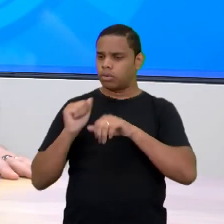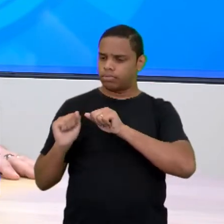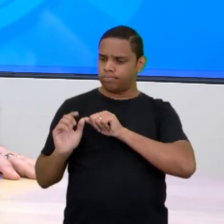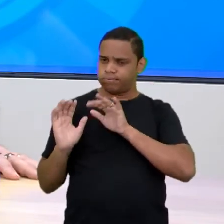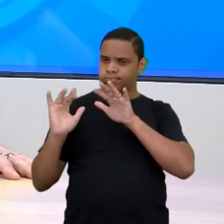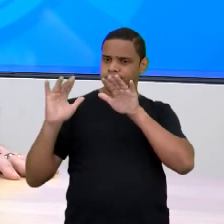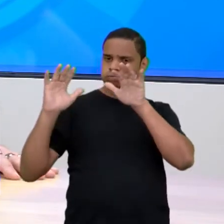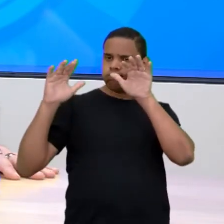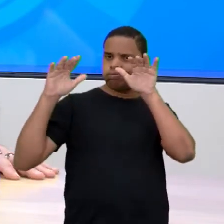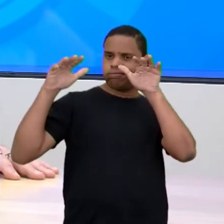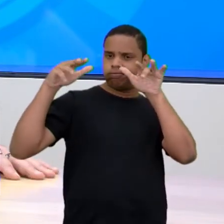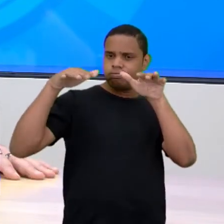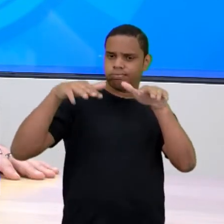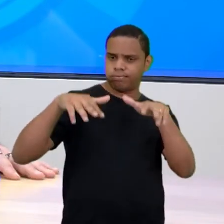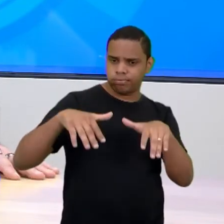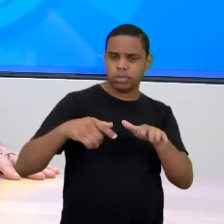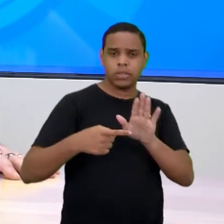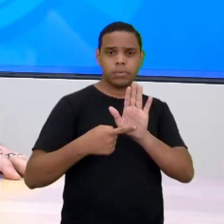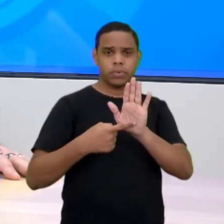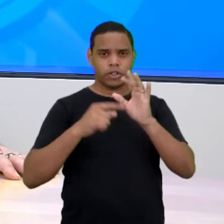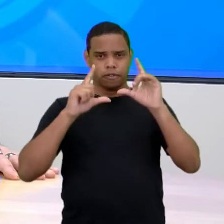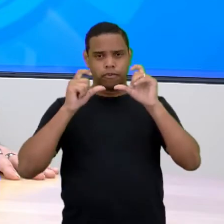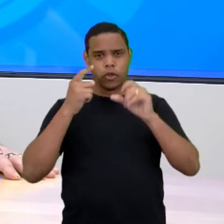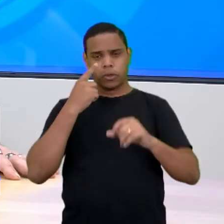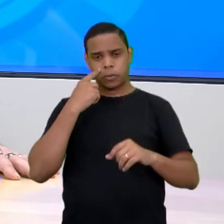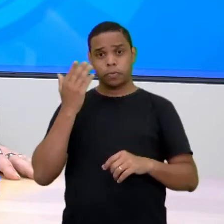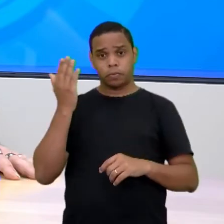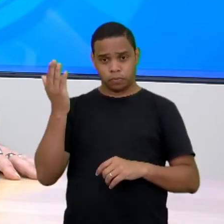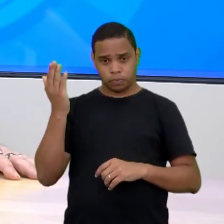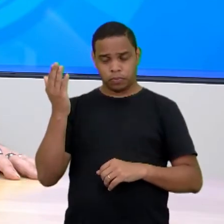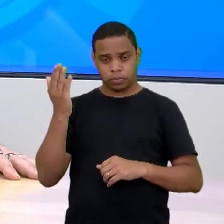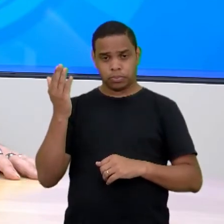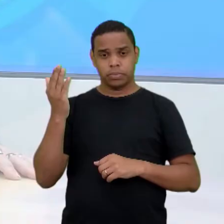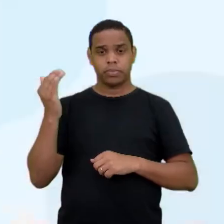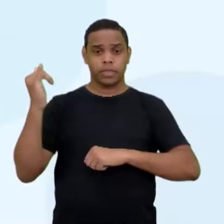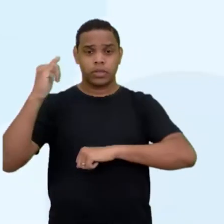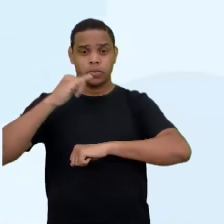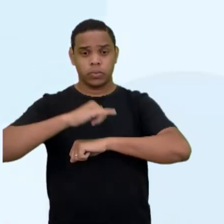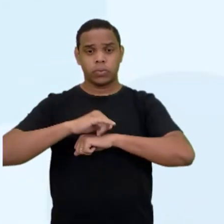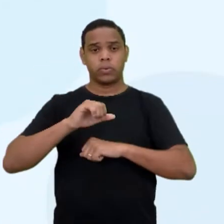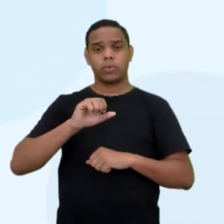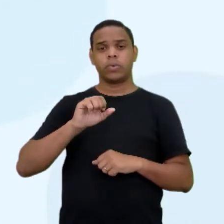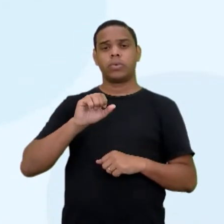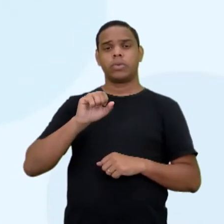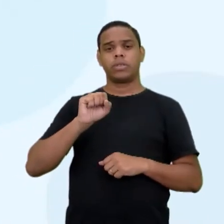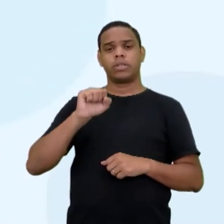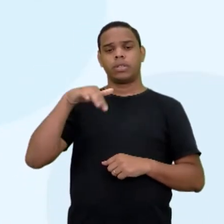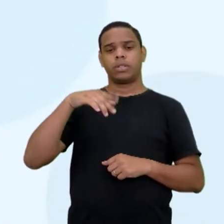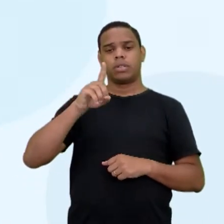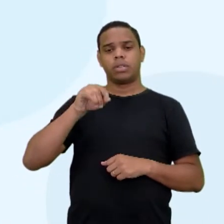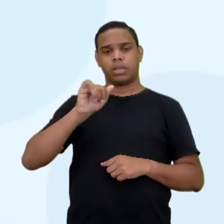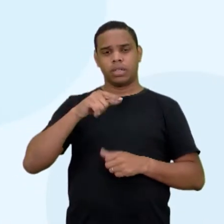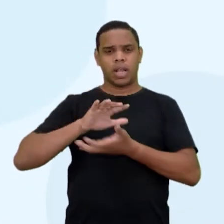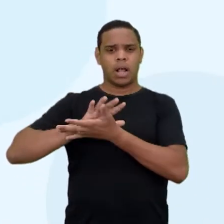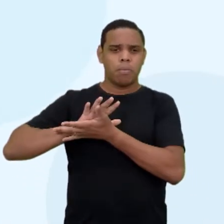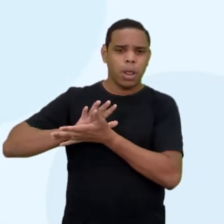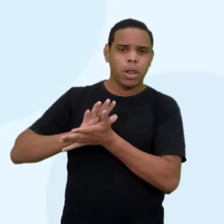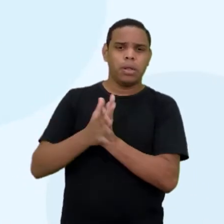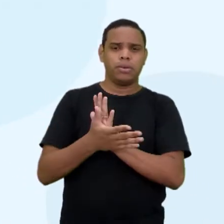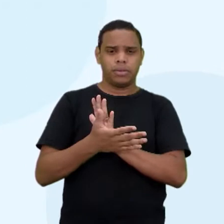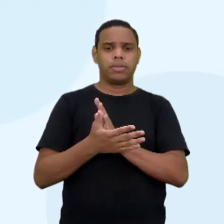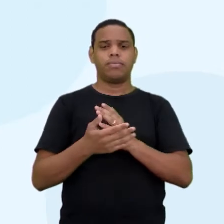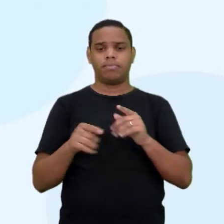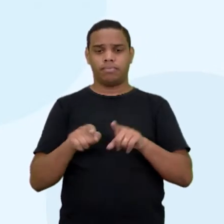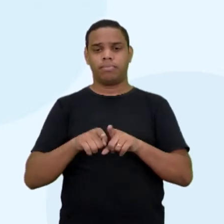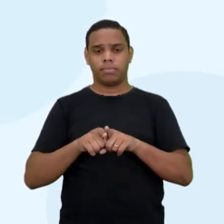coloquei uma imagem aí para vocês, né, uma foto do aeroporto de Sendai, que também foi destruído aí, né,